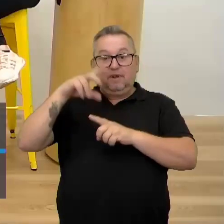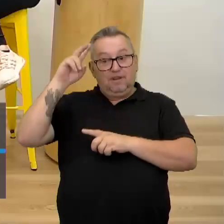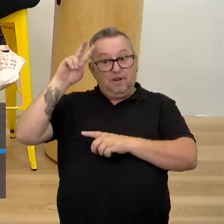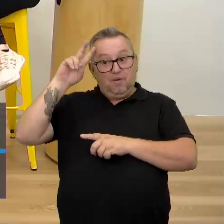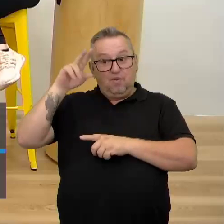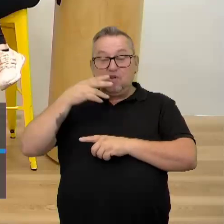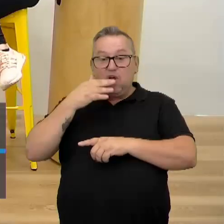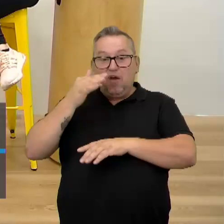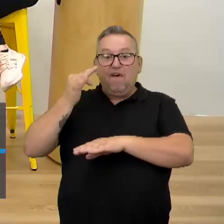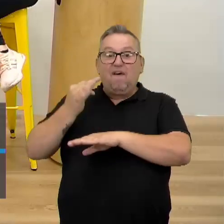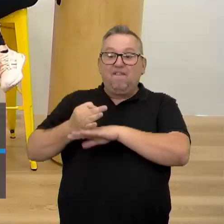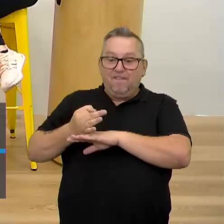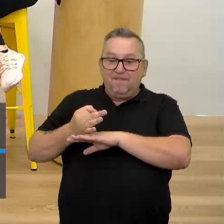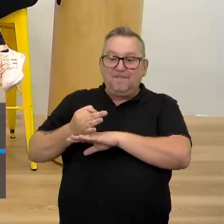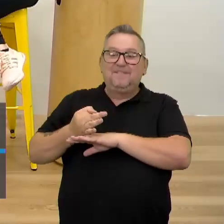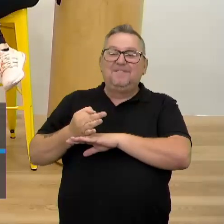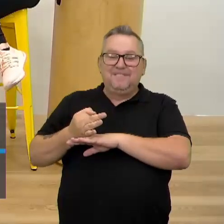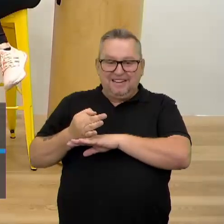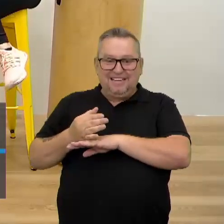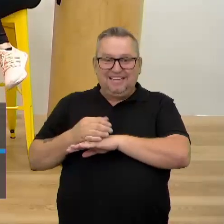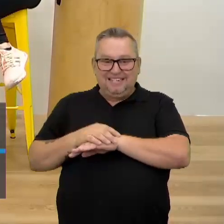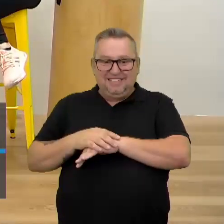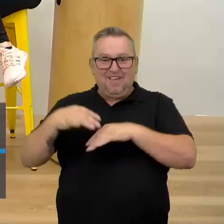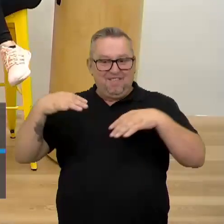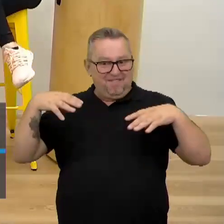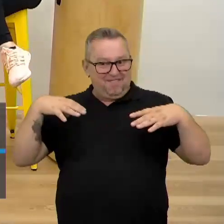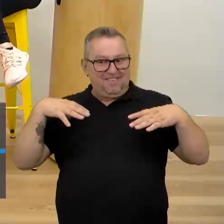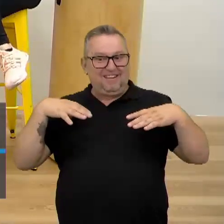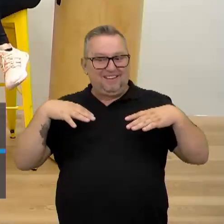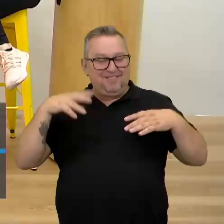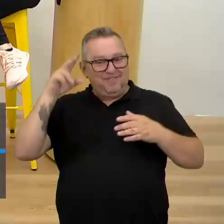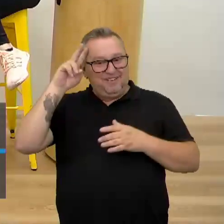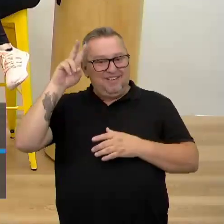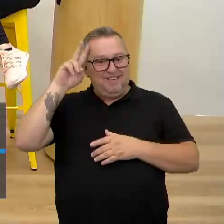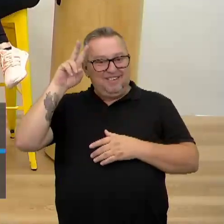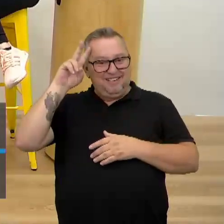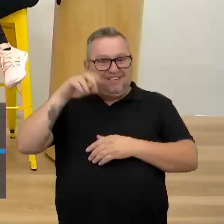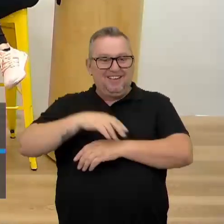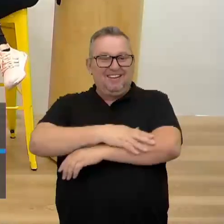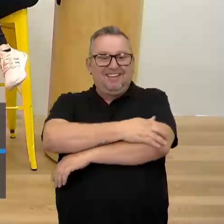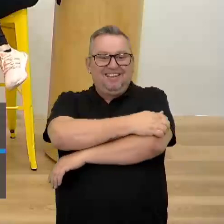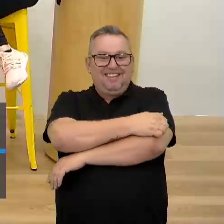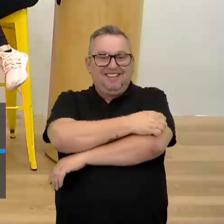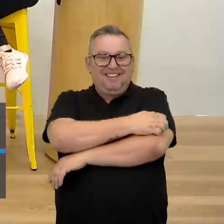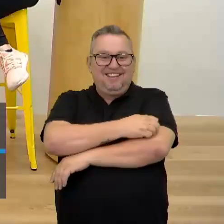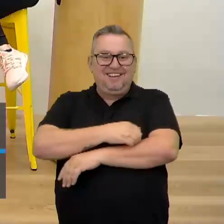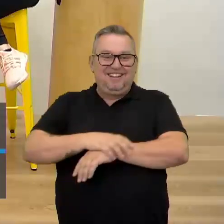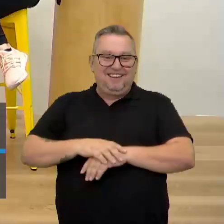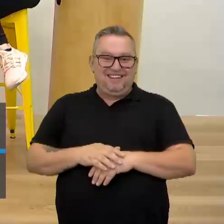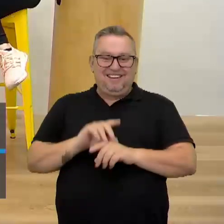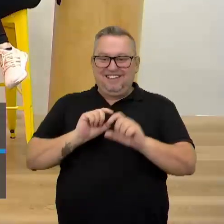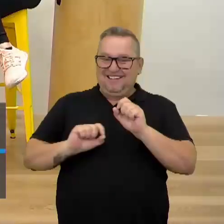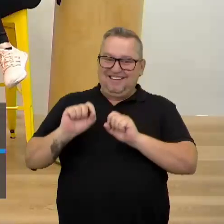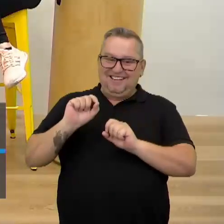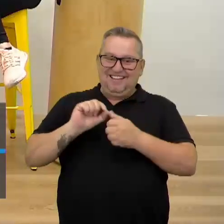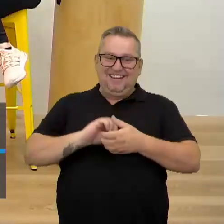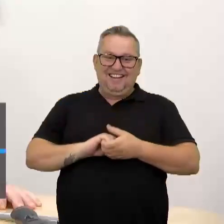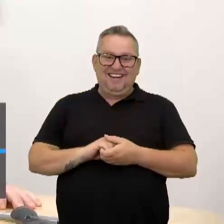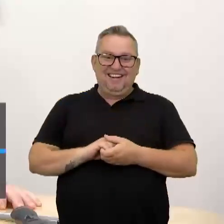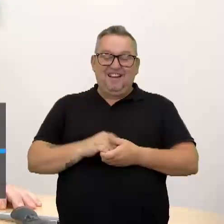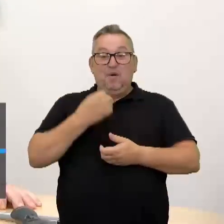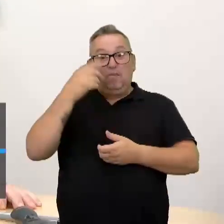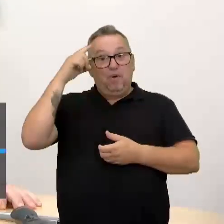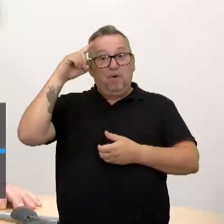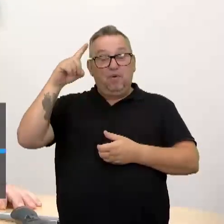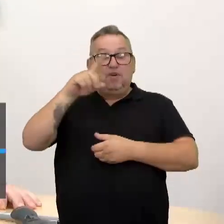feriado. Ah, verdade. Segunda tem feriado, é verdade. Achei que ia estar na aula de geografia, mas... Que isso, imagina. Bom